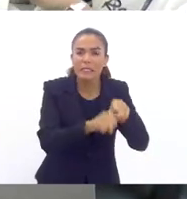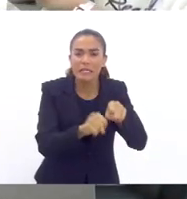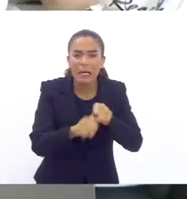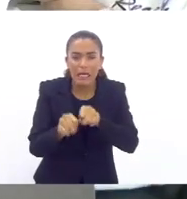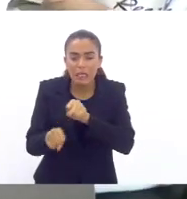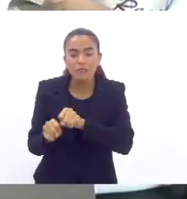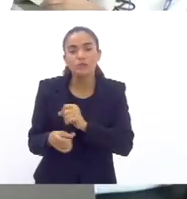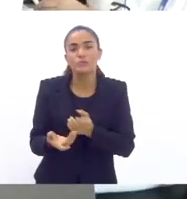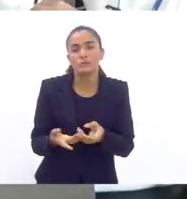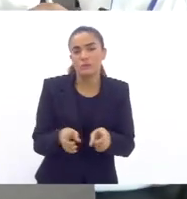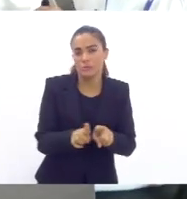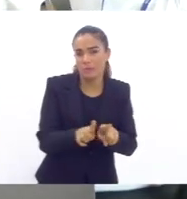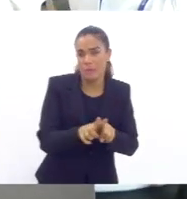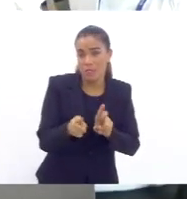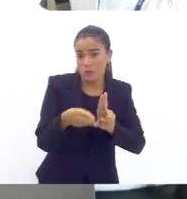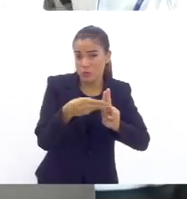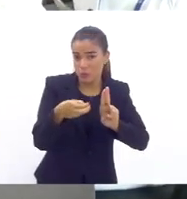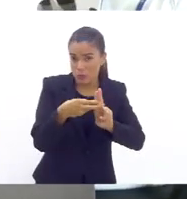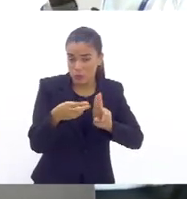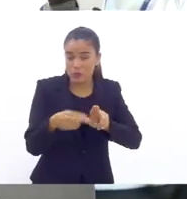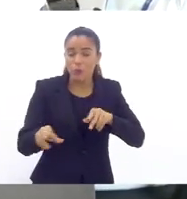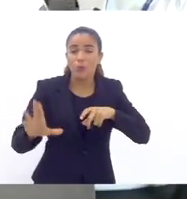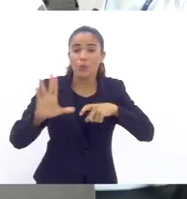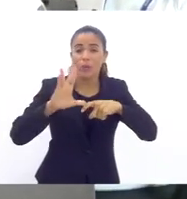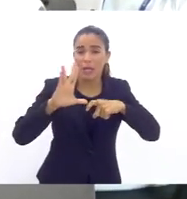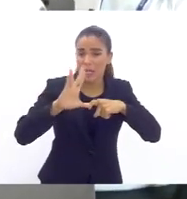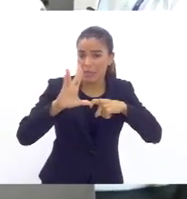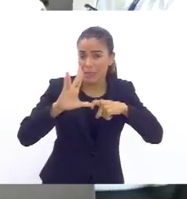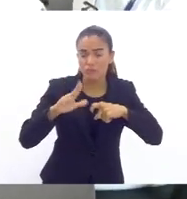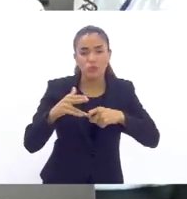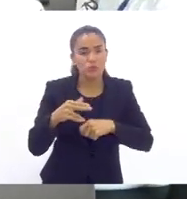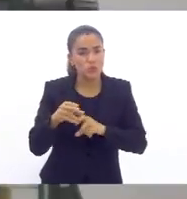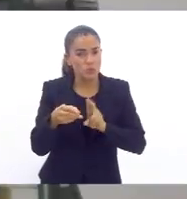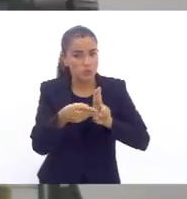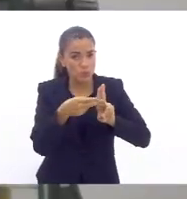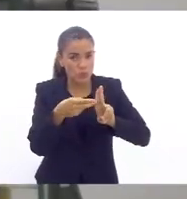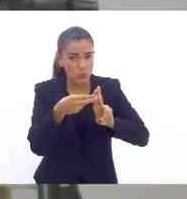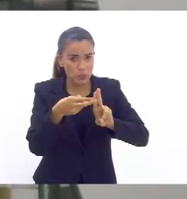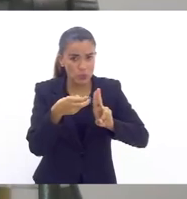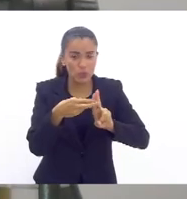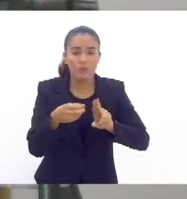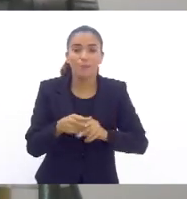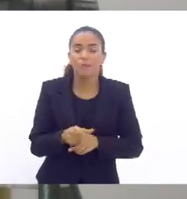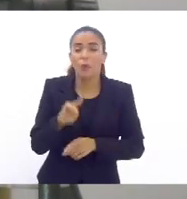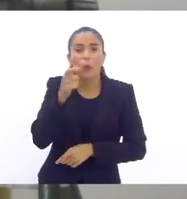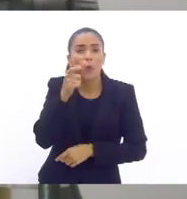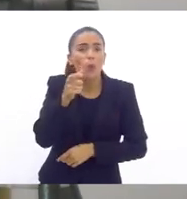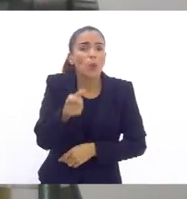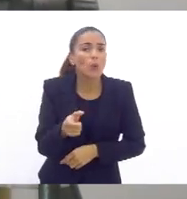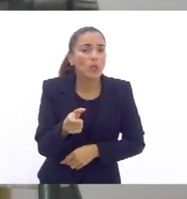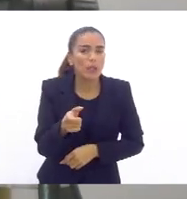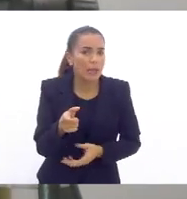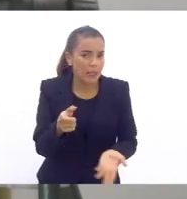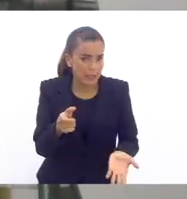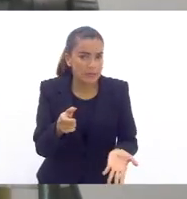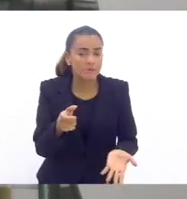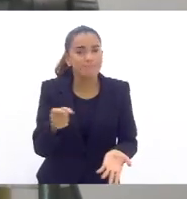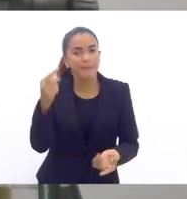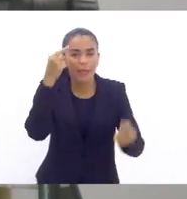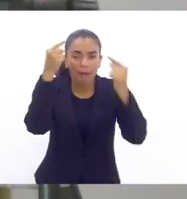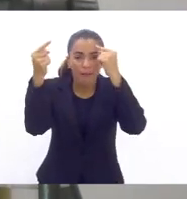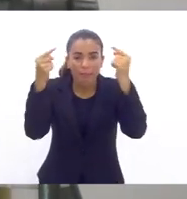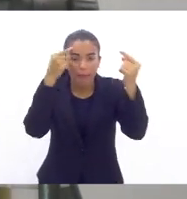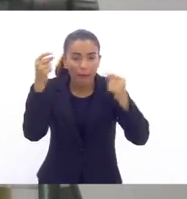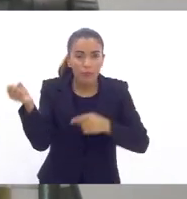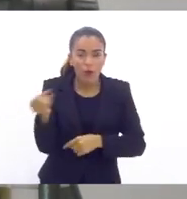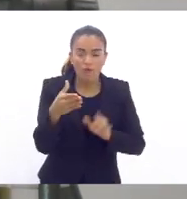do cannabis medicinal no SUS são que que interessa pra gente ideias novas